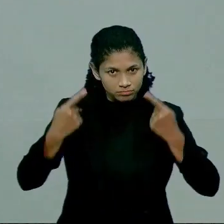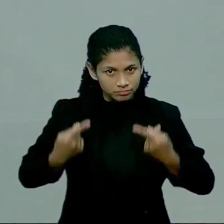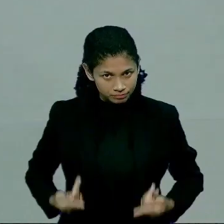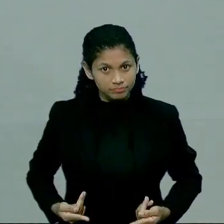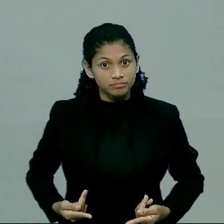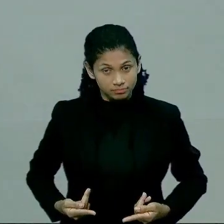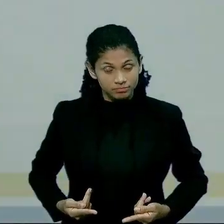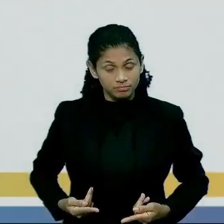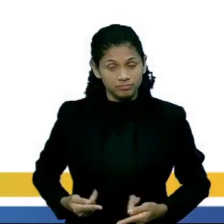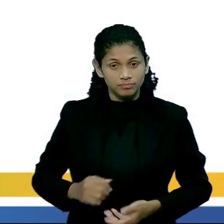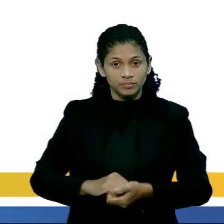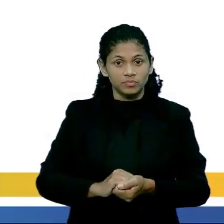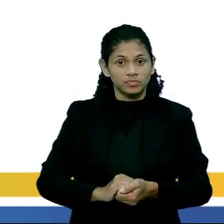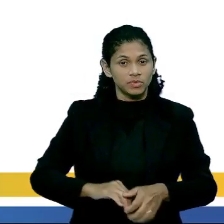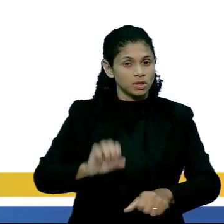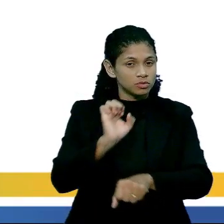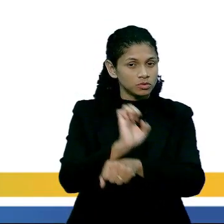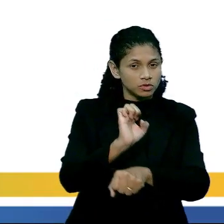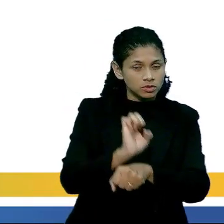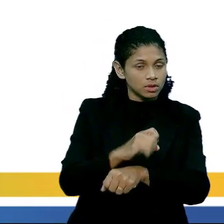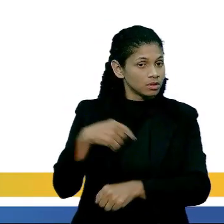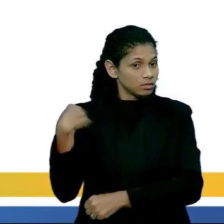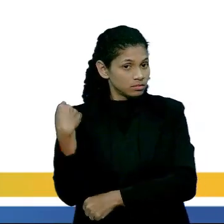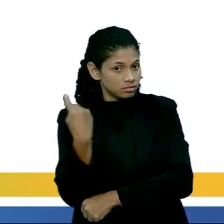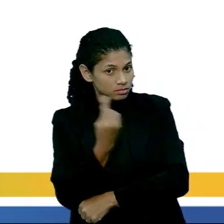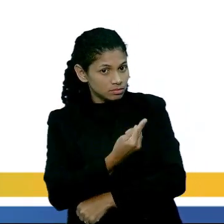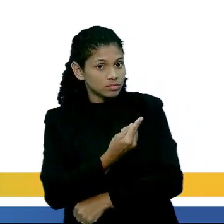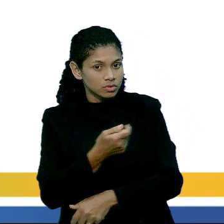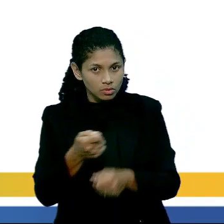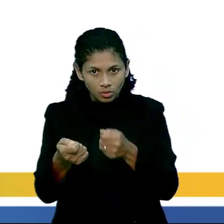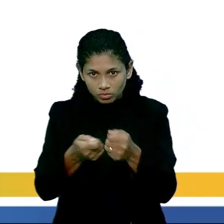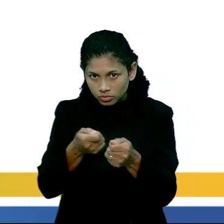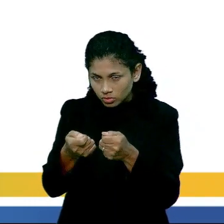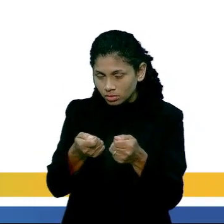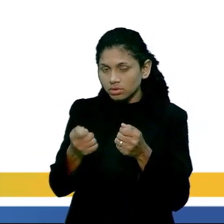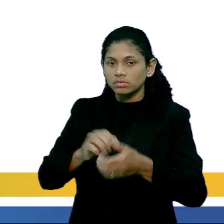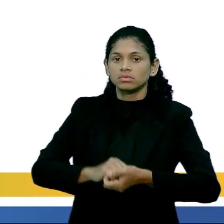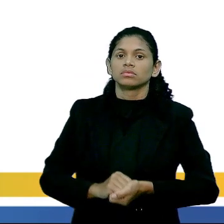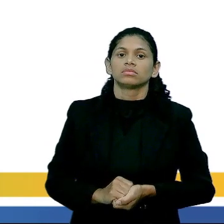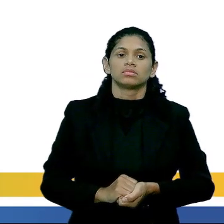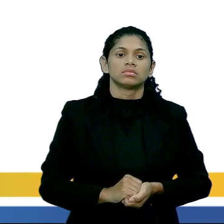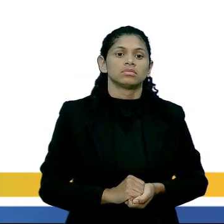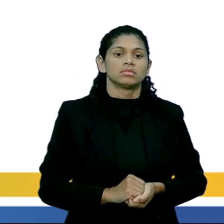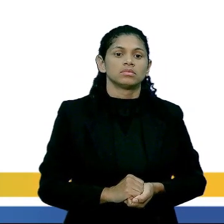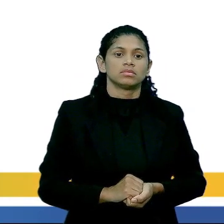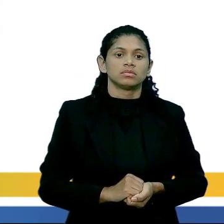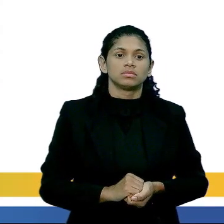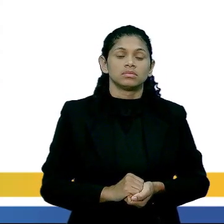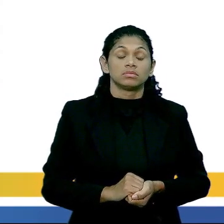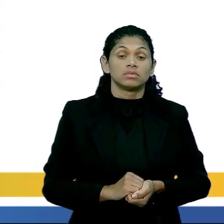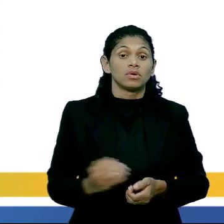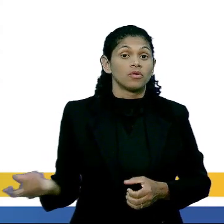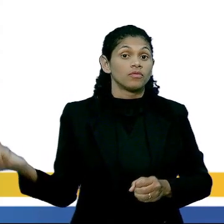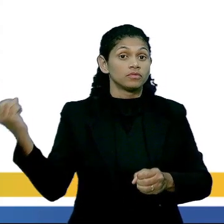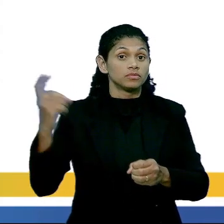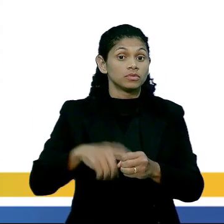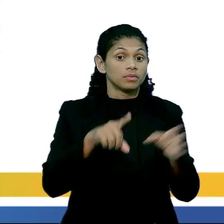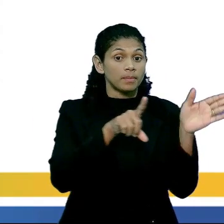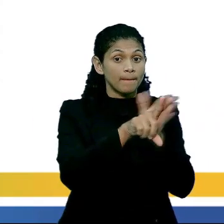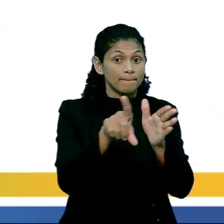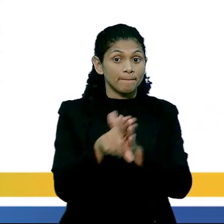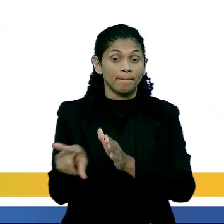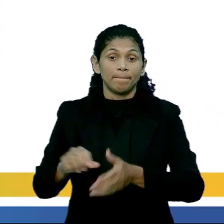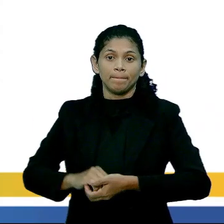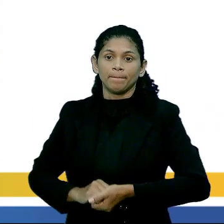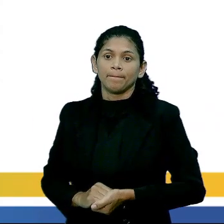da nossa ação da ação do estado tá então são os textos do ramo jurídico E aí voltamos a questão aqui